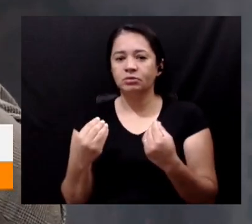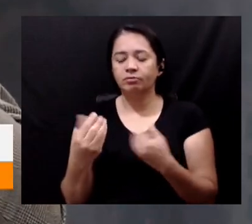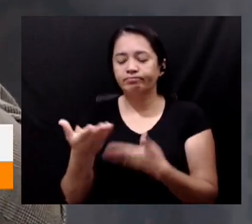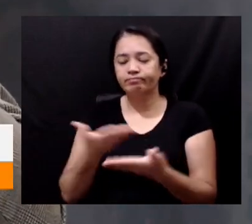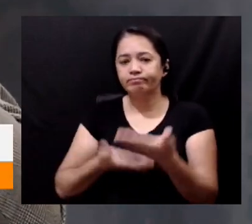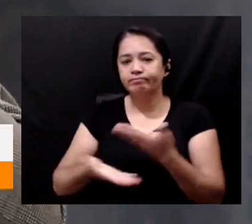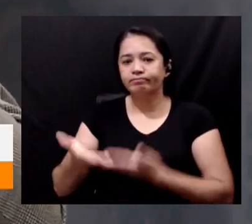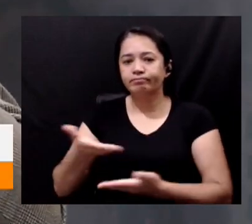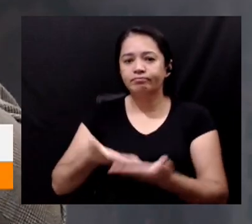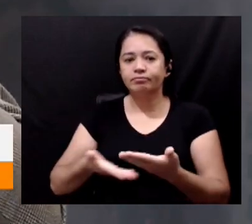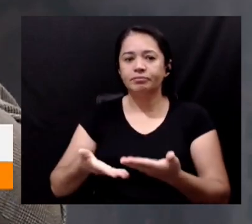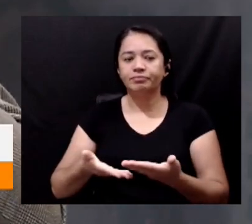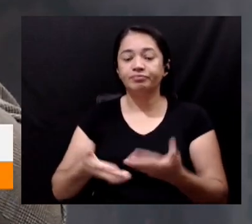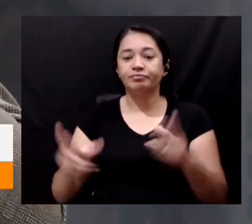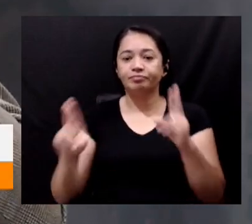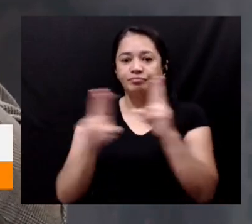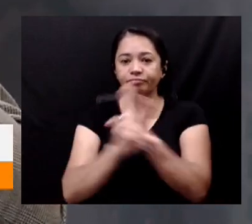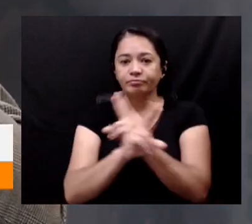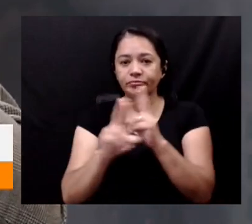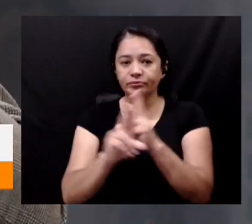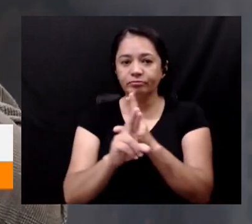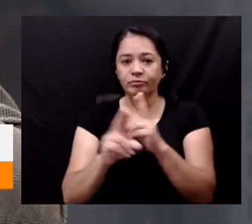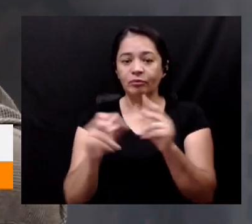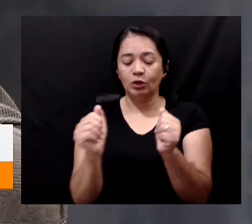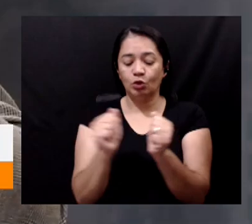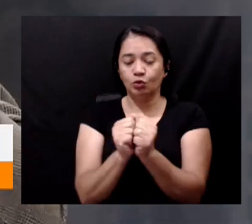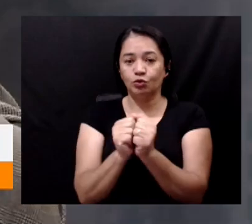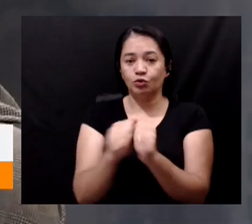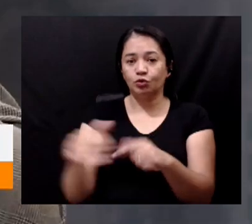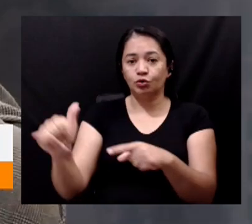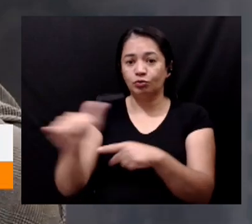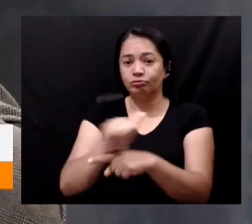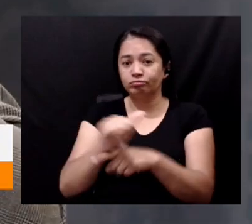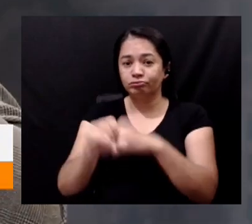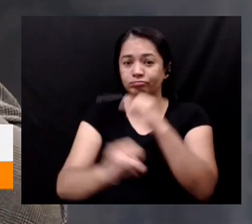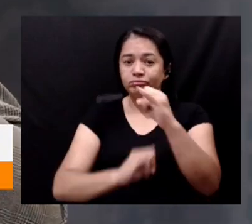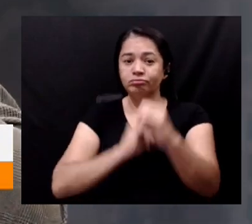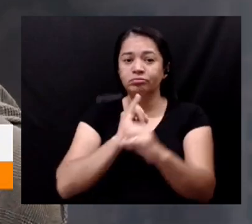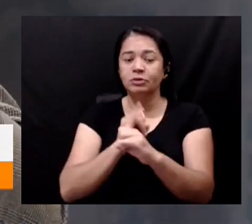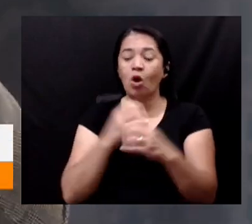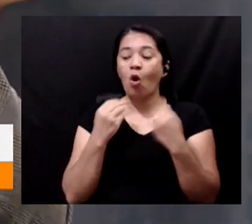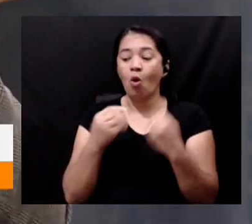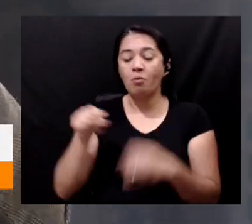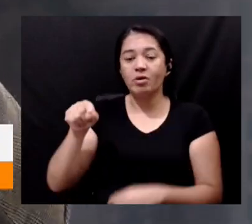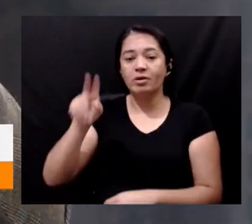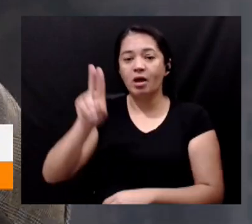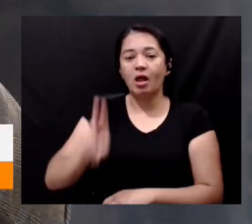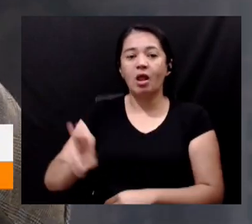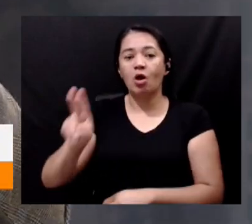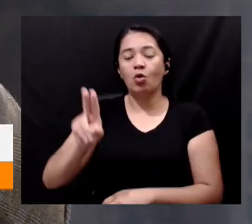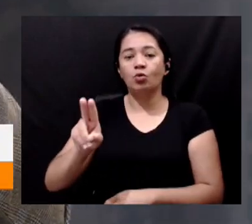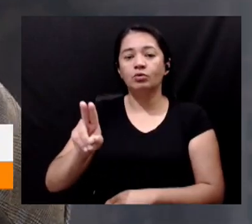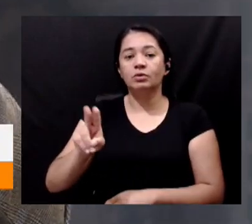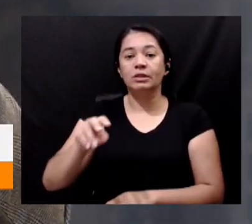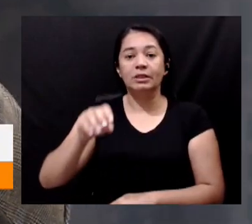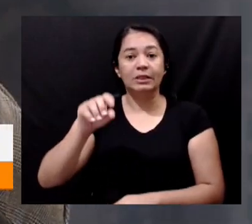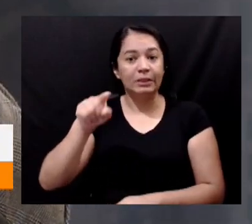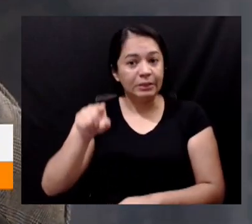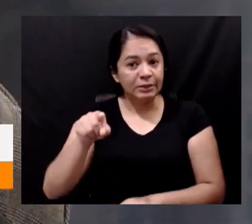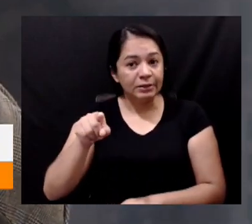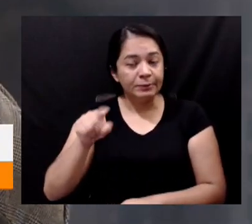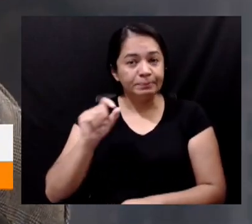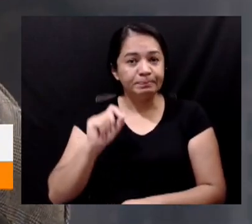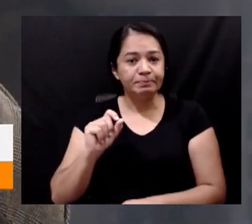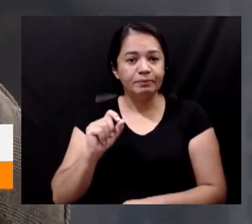na relação dela com essa ferramenta, como ela usa e aquilo que retorna, né. E sim, você perguntou sobre a questão de